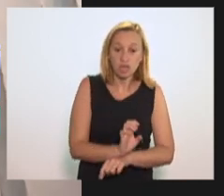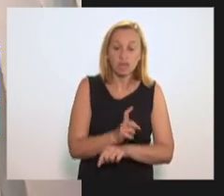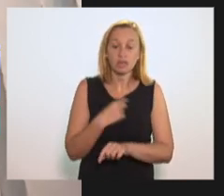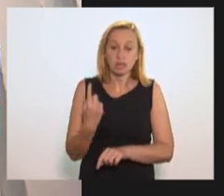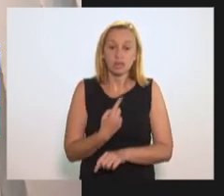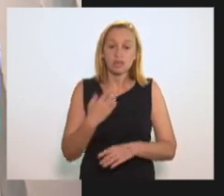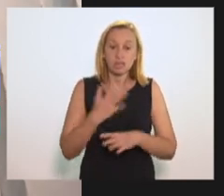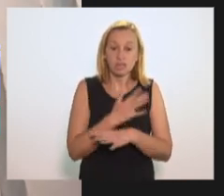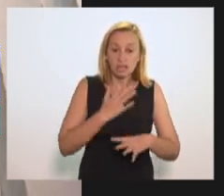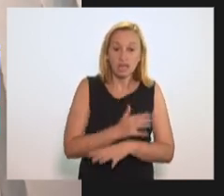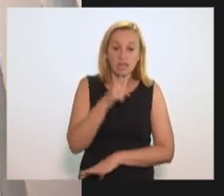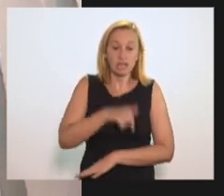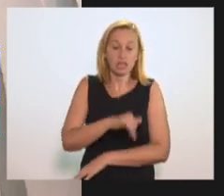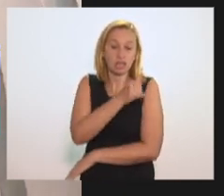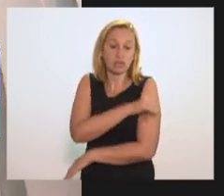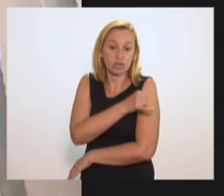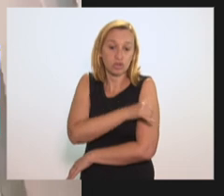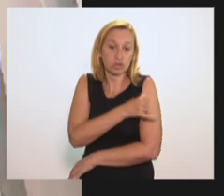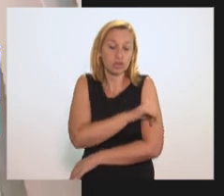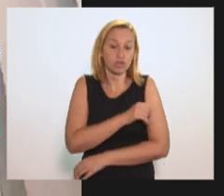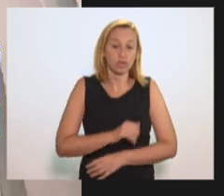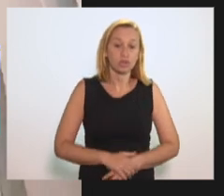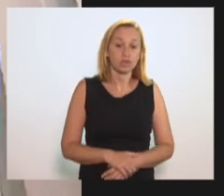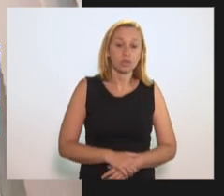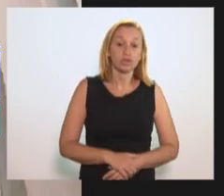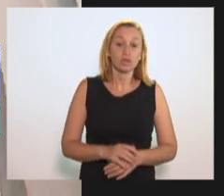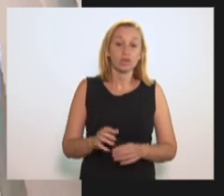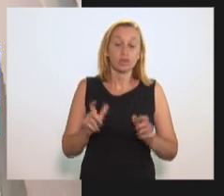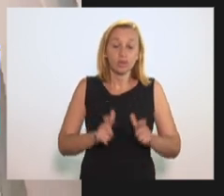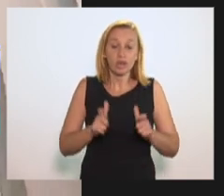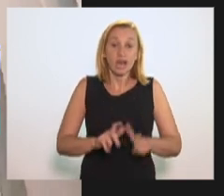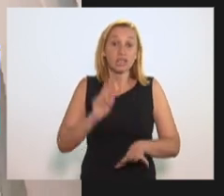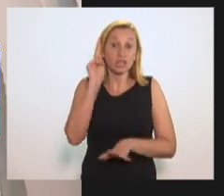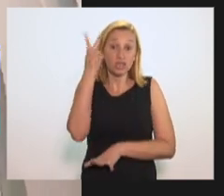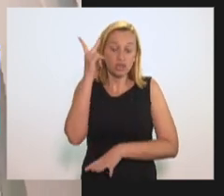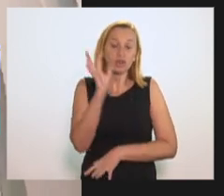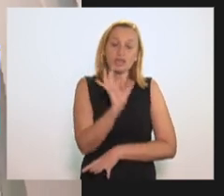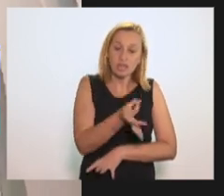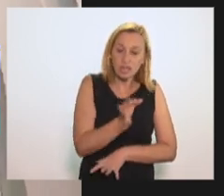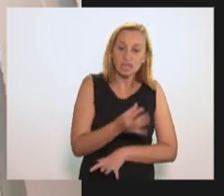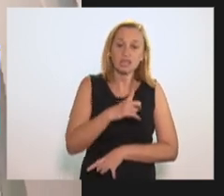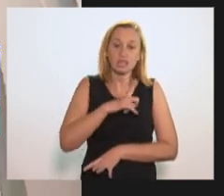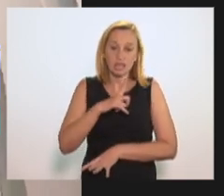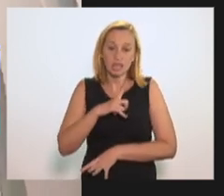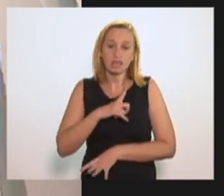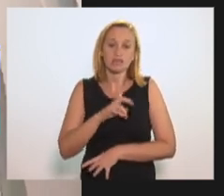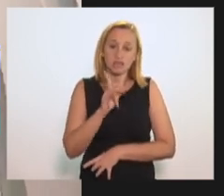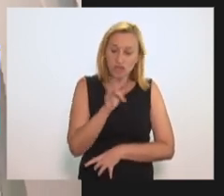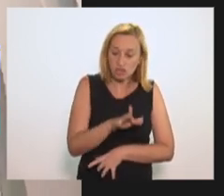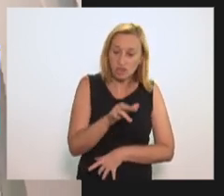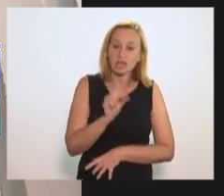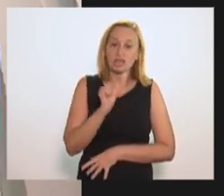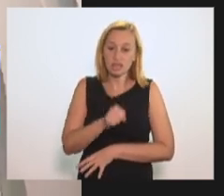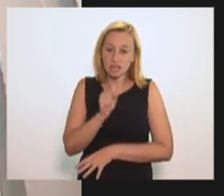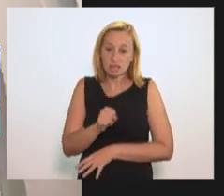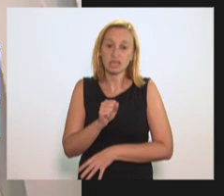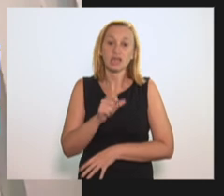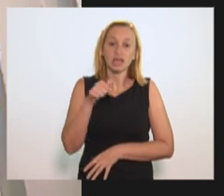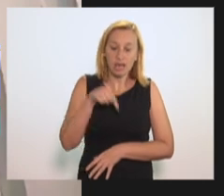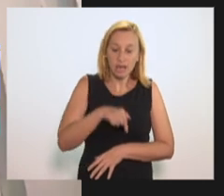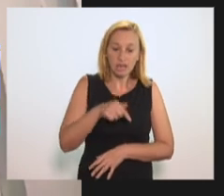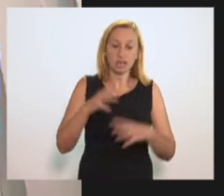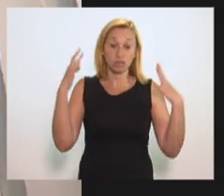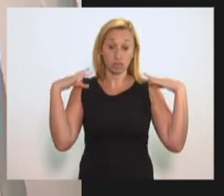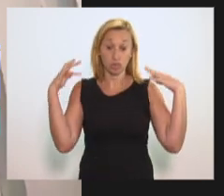nossa cidade aqui do Rio de Janeiro circuitos históricos que eu tenho certeza vão fazer muita diferença também aqui no